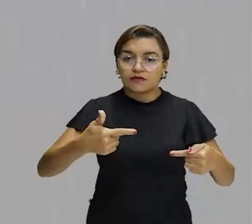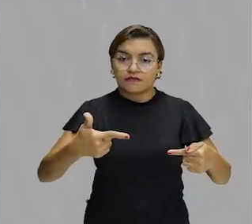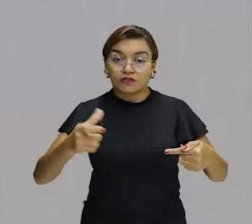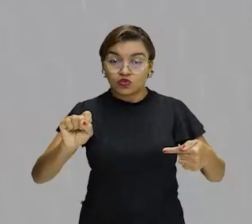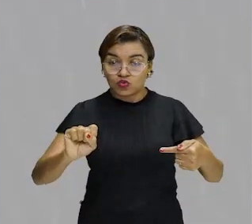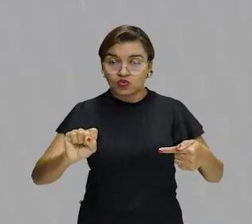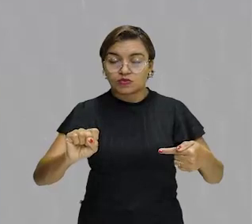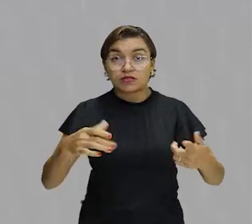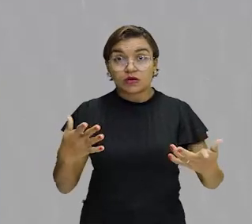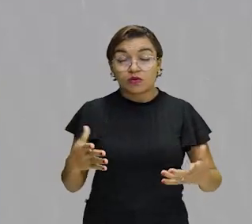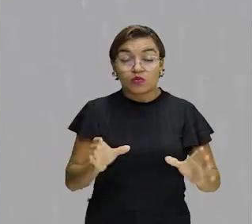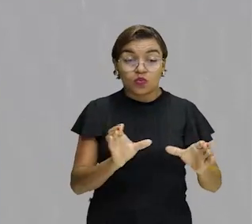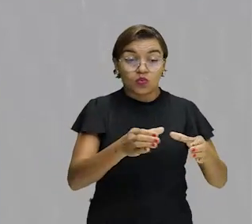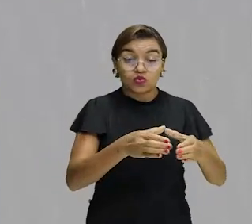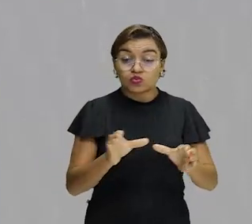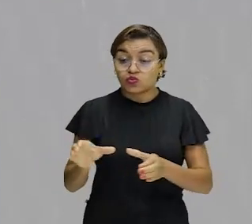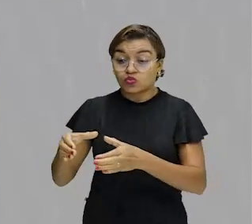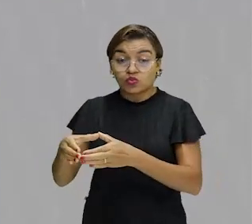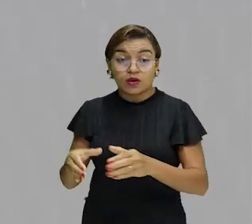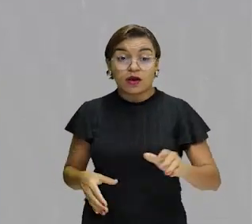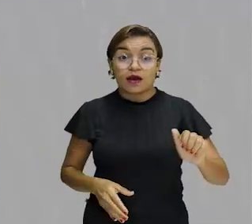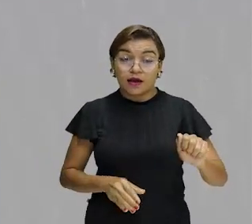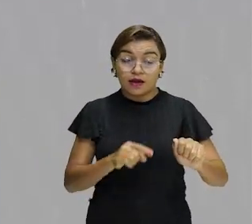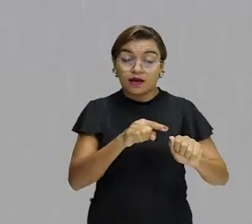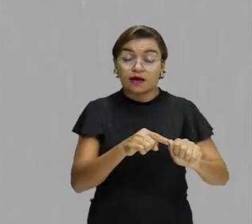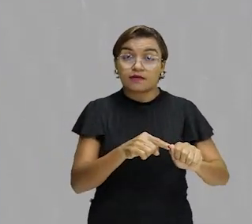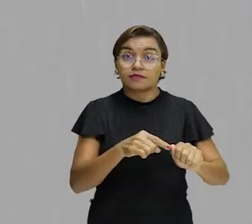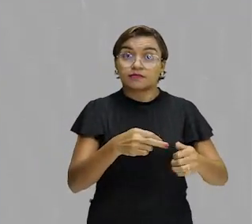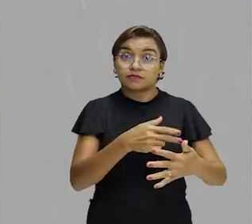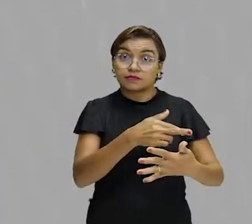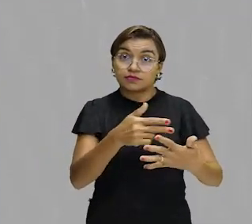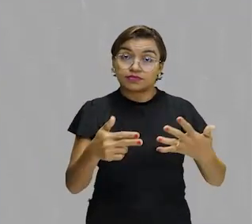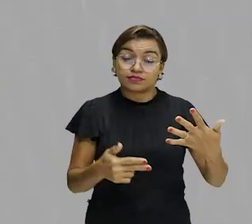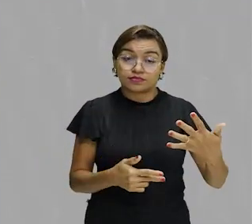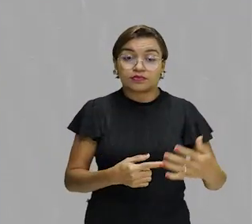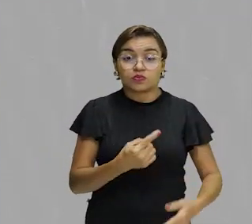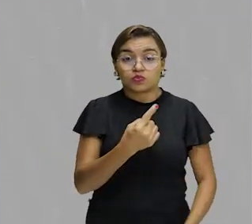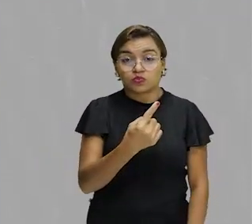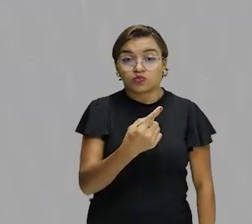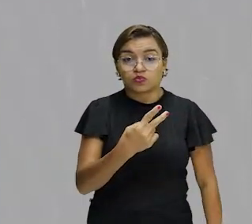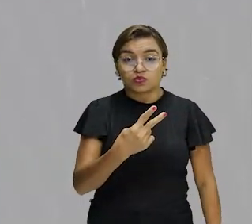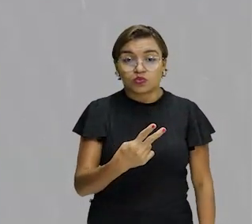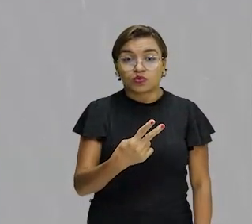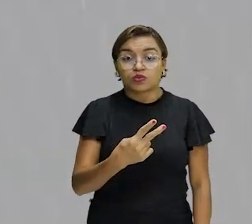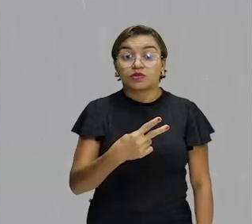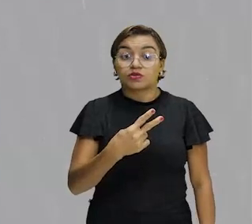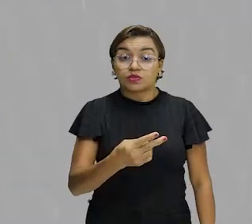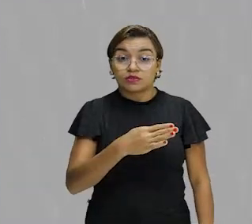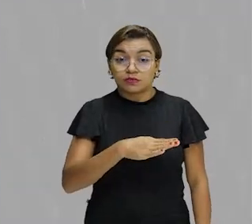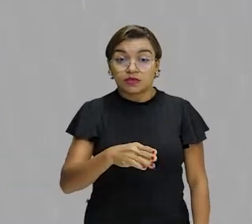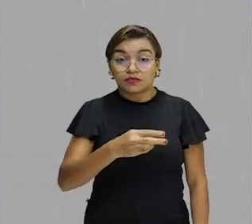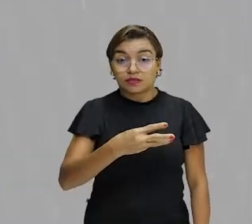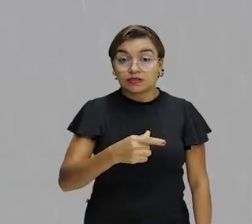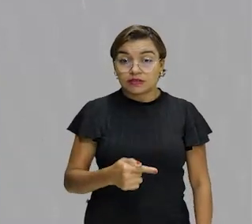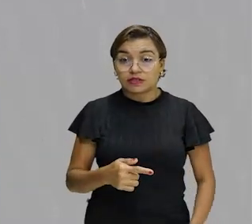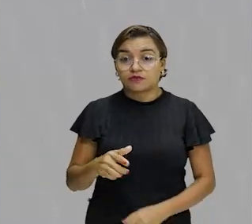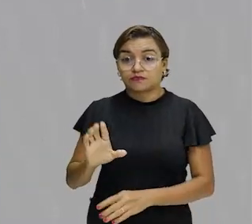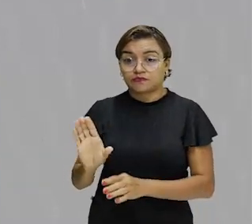de definir, certo? E eu estou analisando algumas medidas de lado, tá?